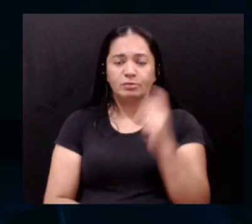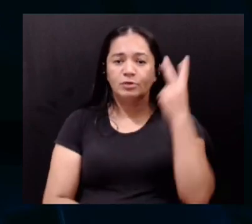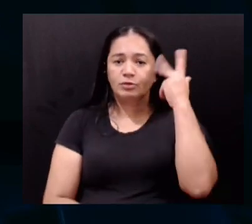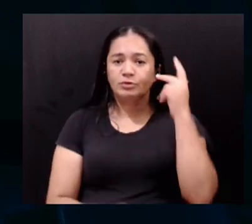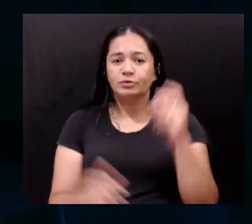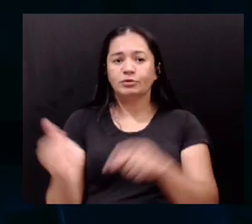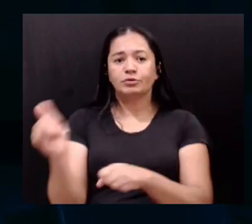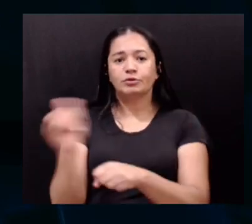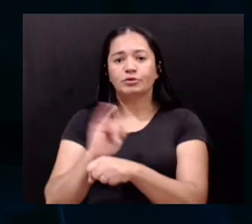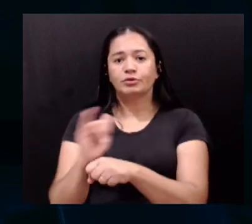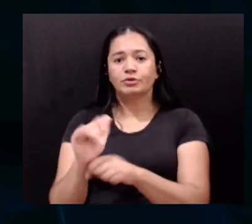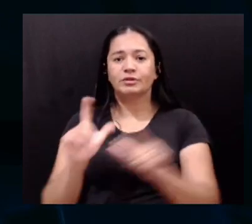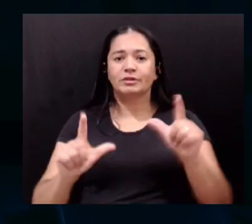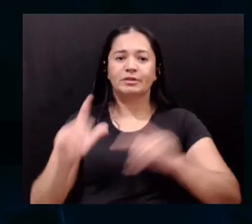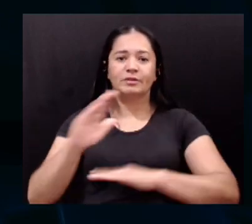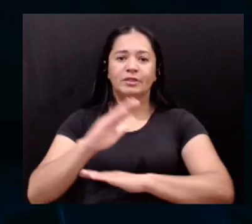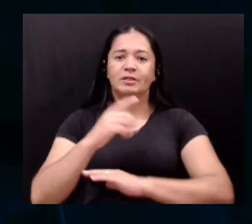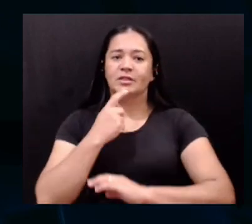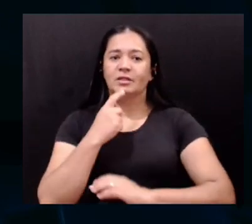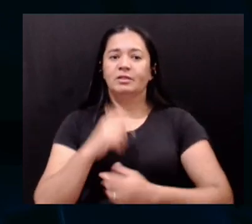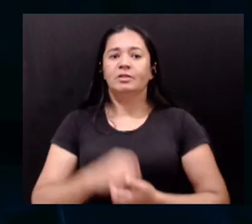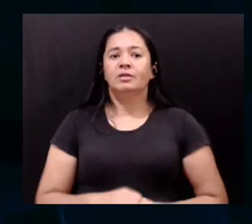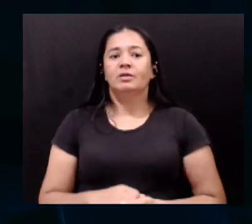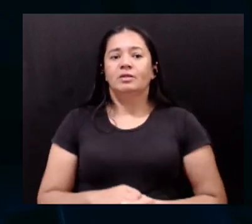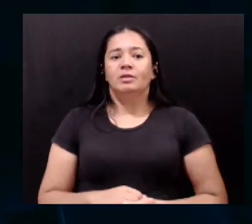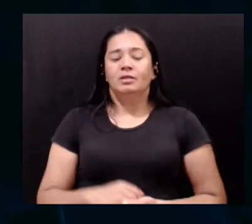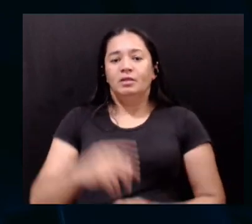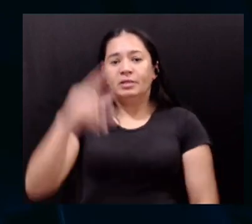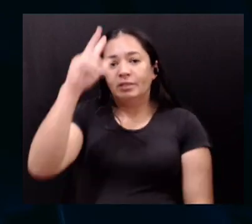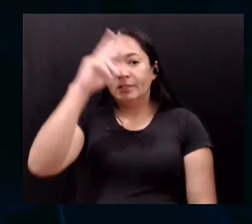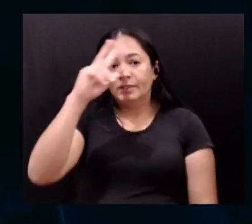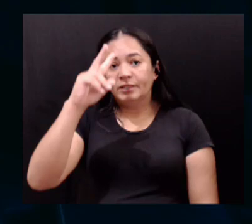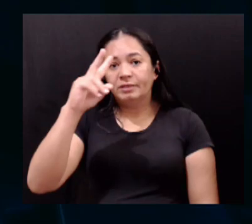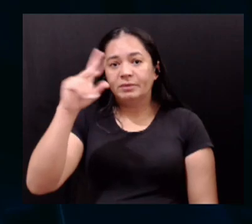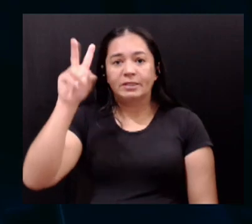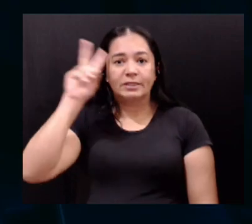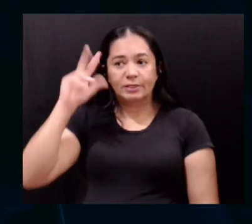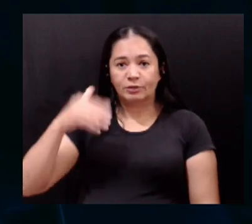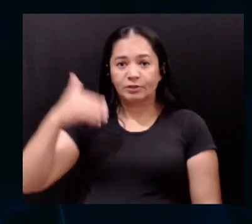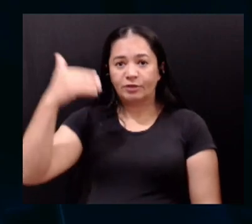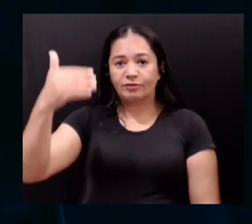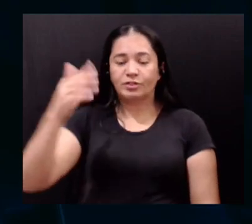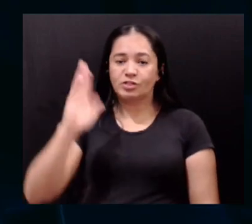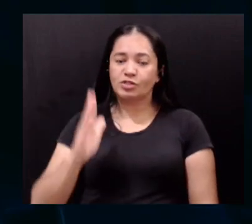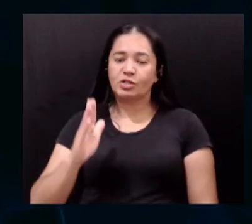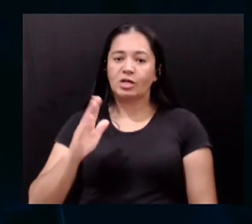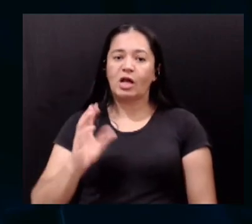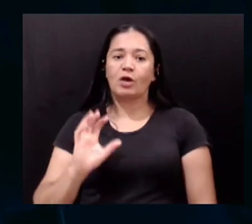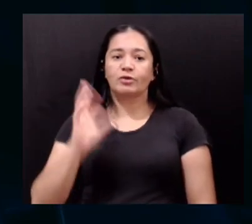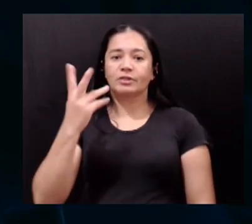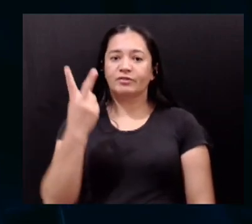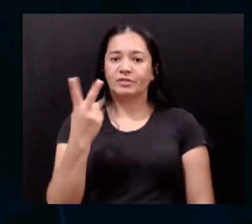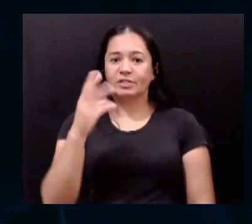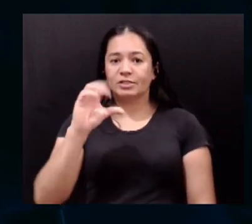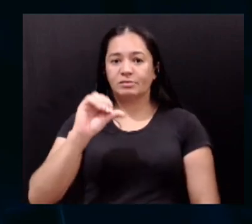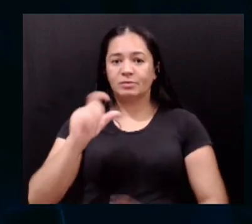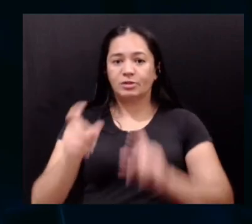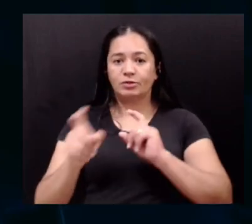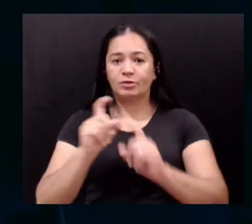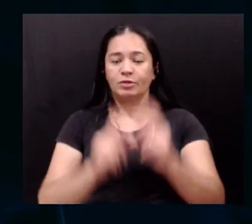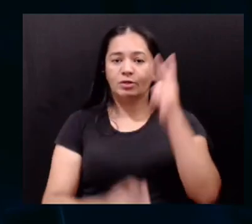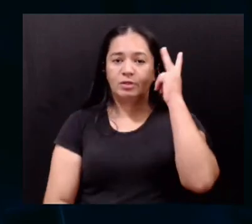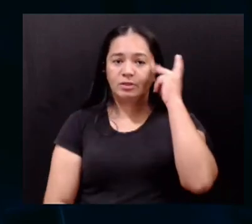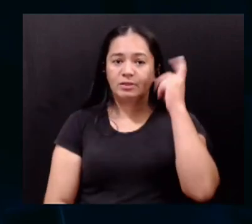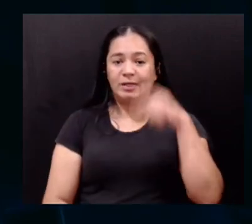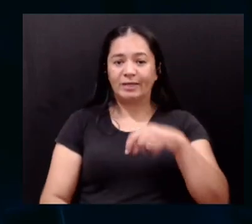Campinas. Portanto, lembrando que na próxima segunda-feira será realizada a 29ª reunião ordinária aqui mesmo no